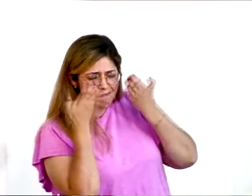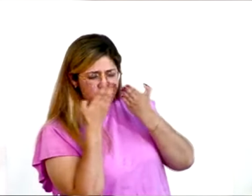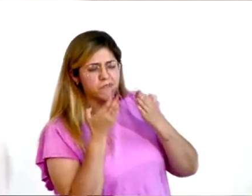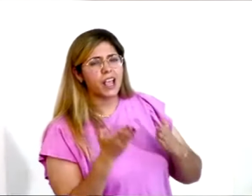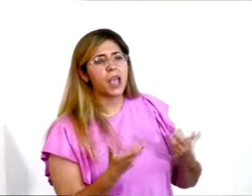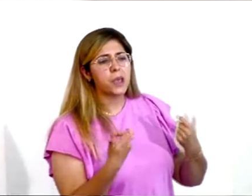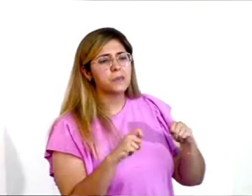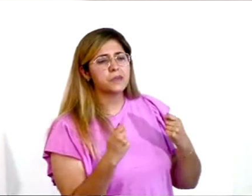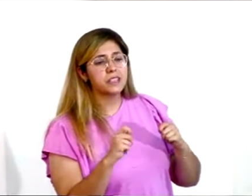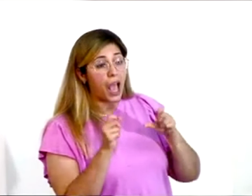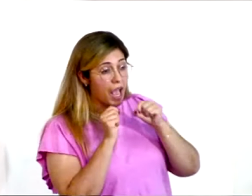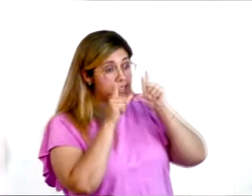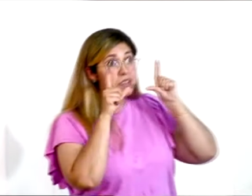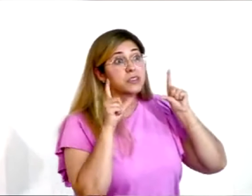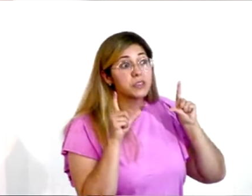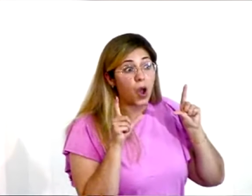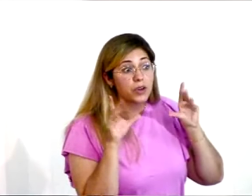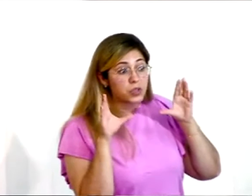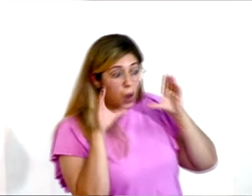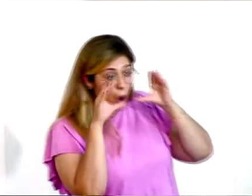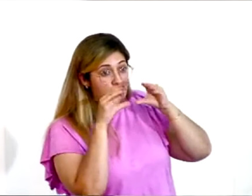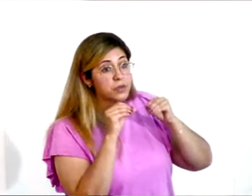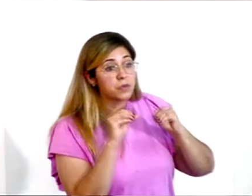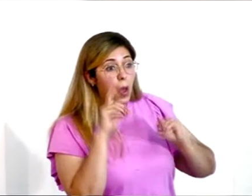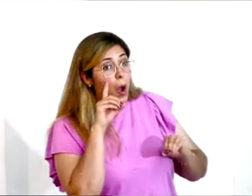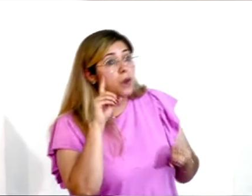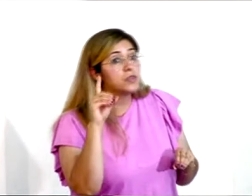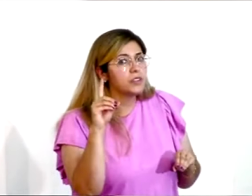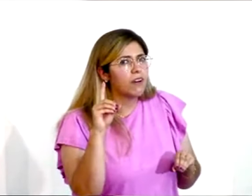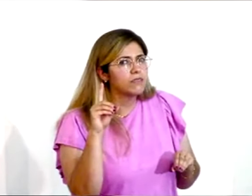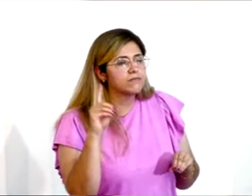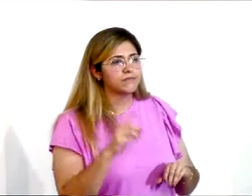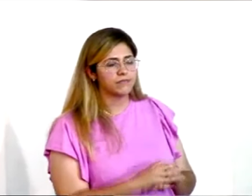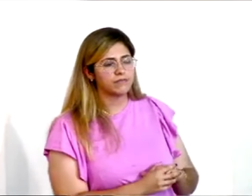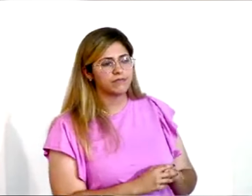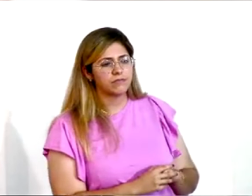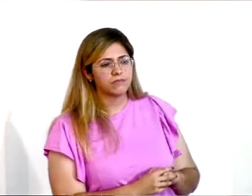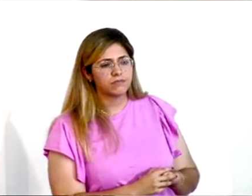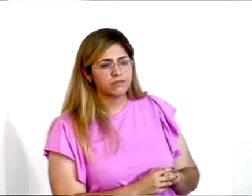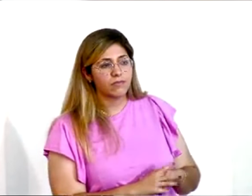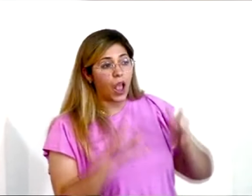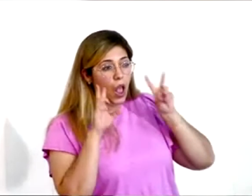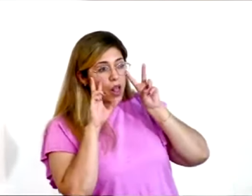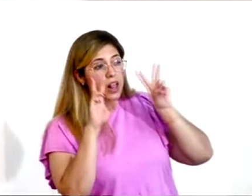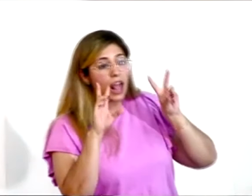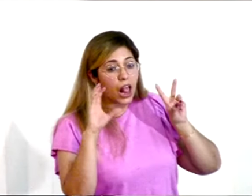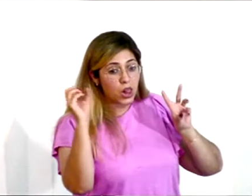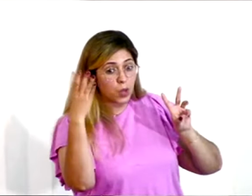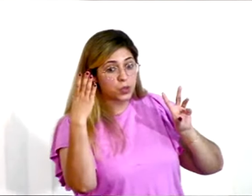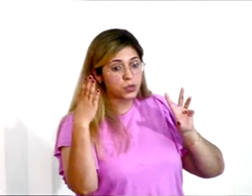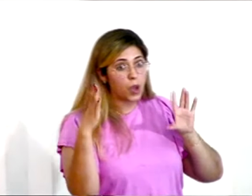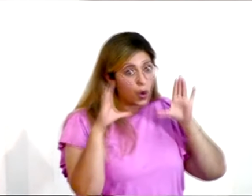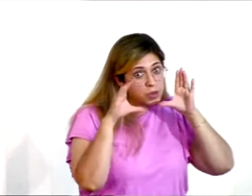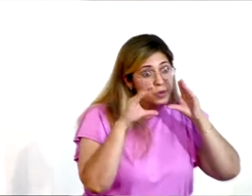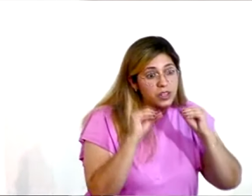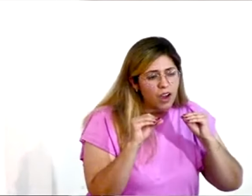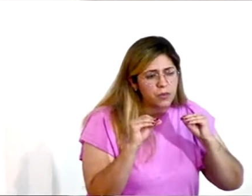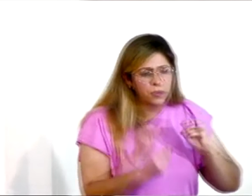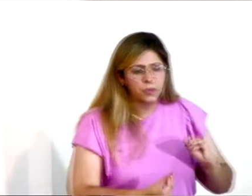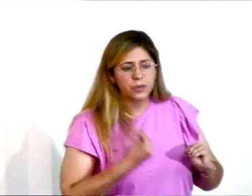está de dia, Saulo, ou é noite para você, Saulo? Você está na luz ou você está nas trevas, Saulo? Veja a